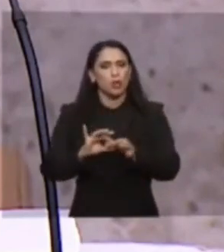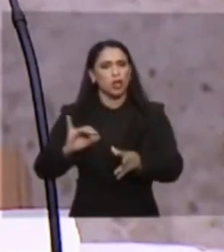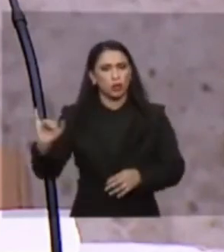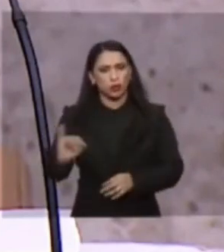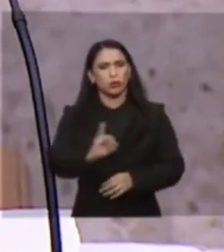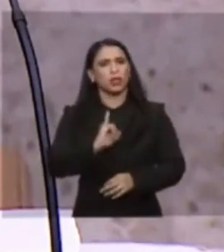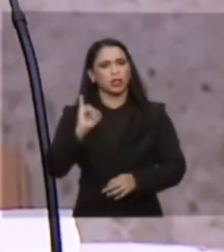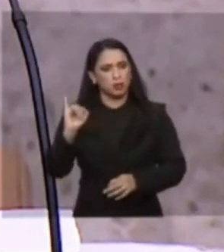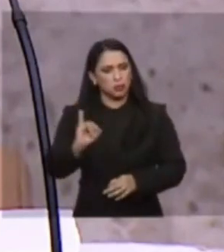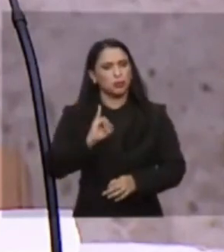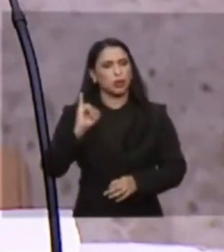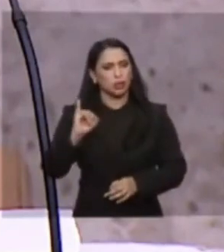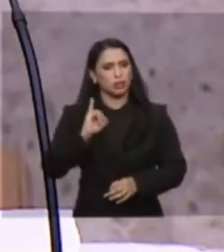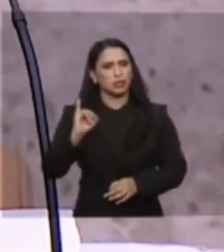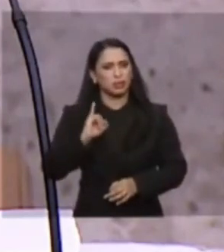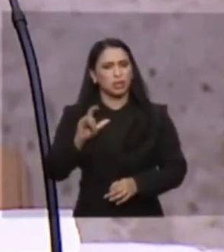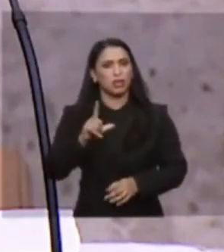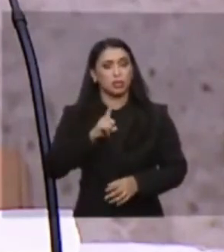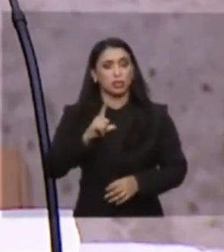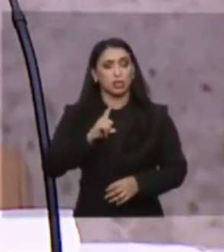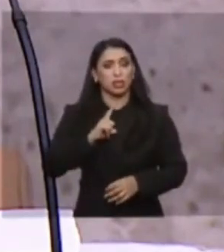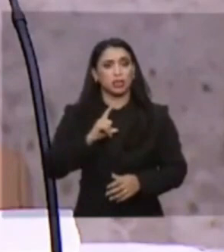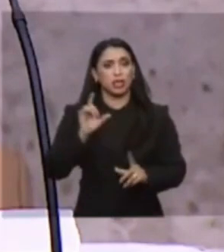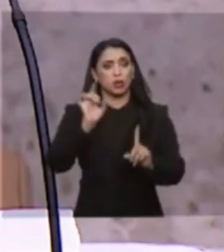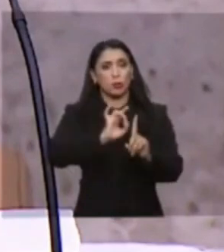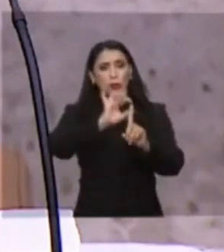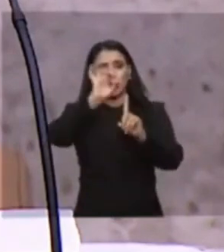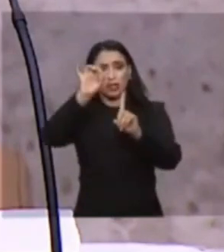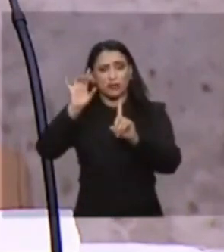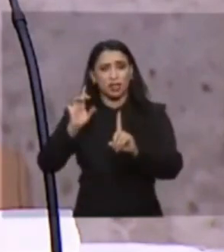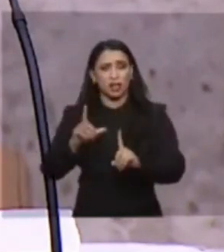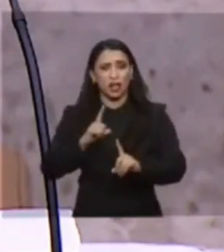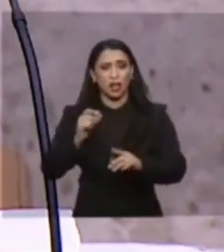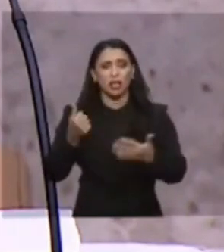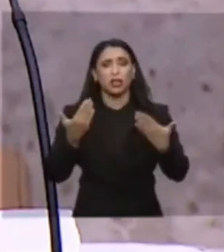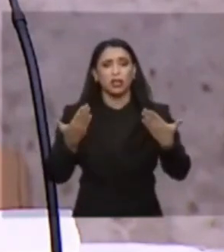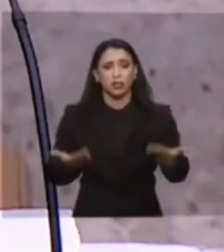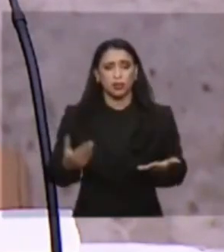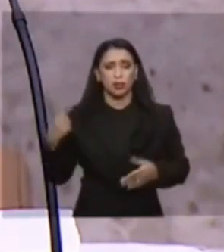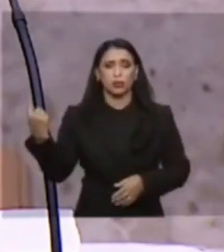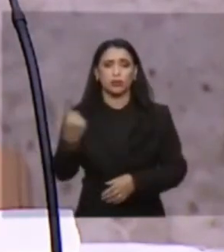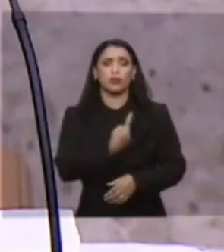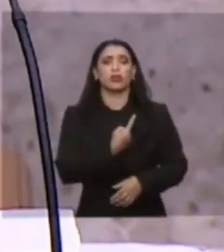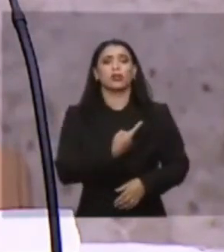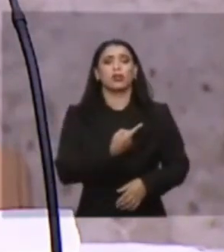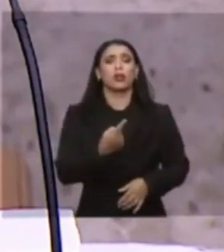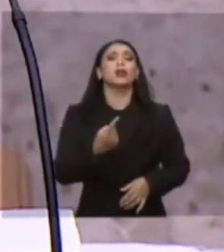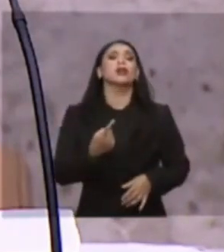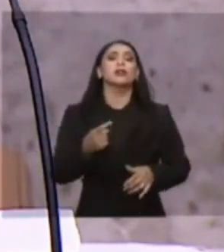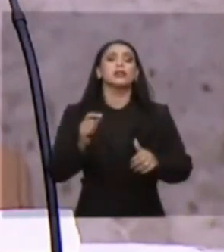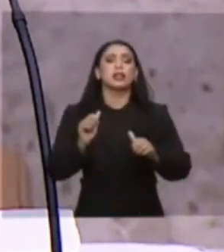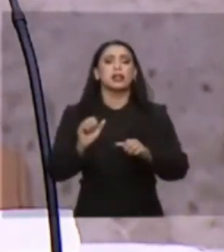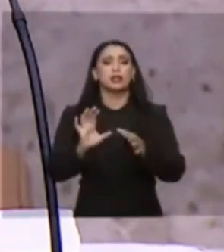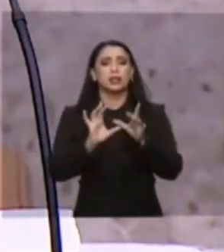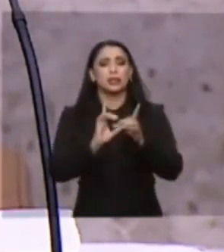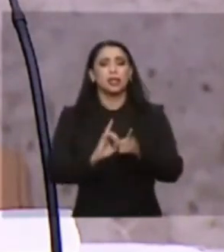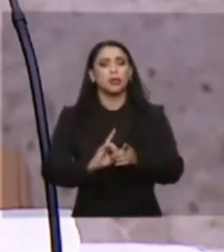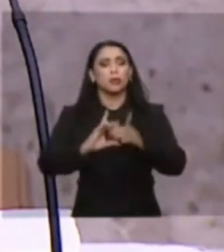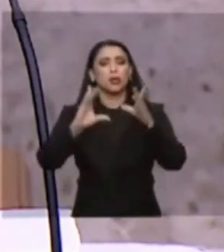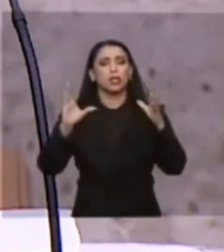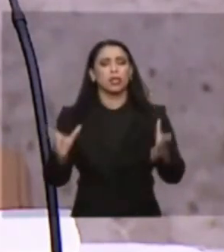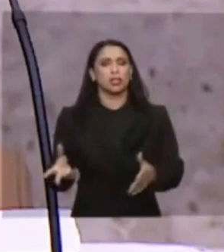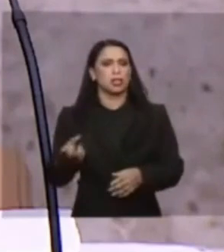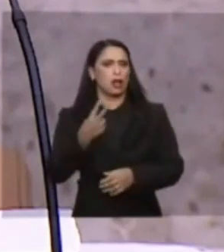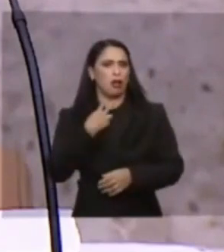e interrogável que privilegia e consagra entre nós a democracia, que não